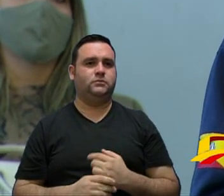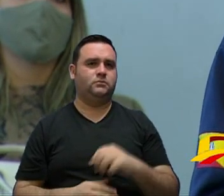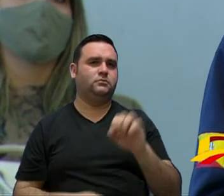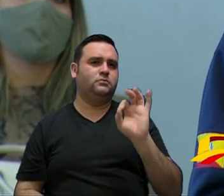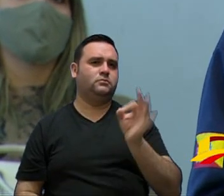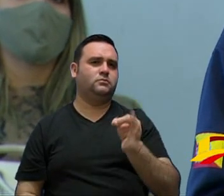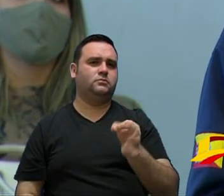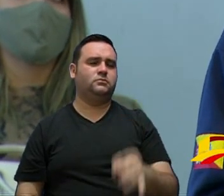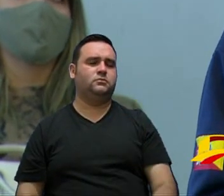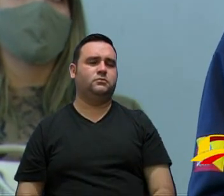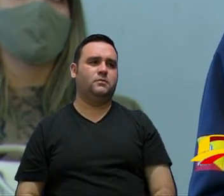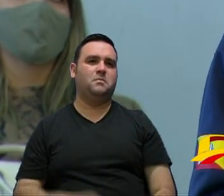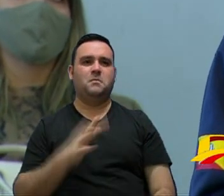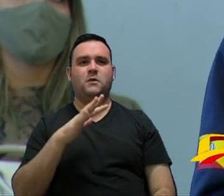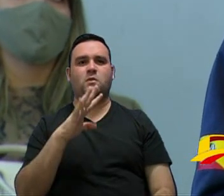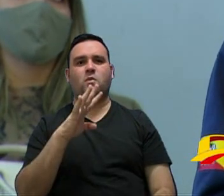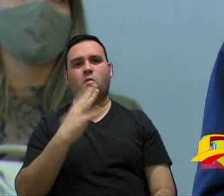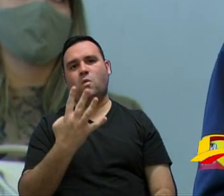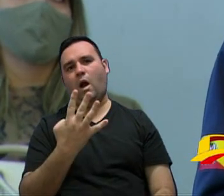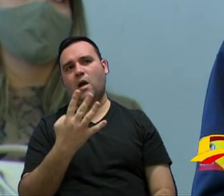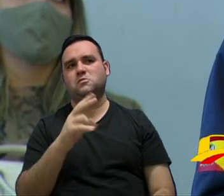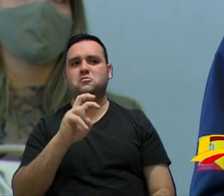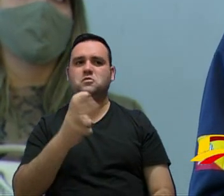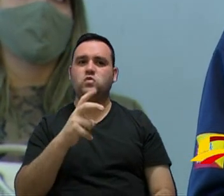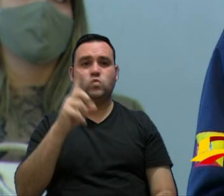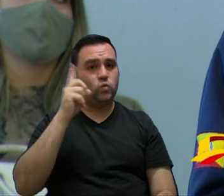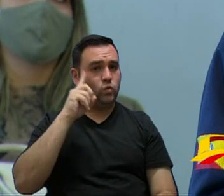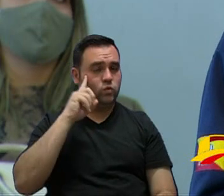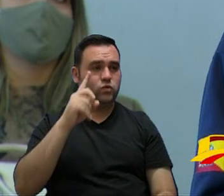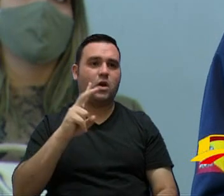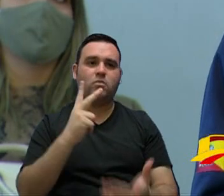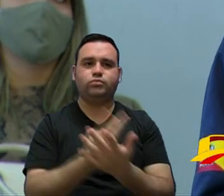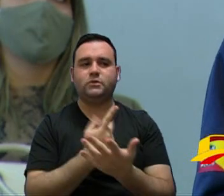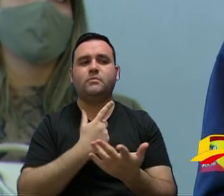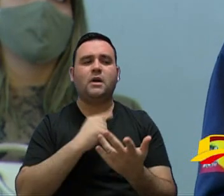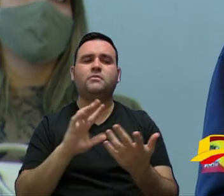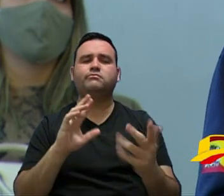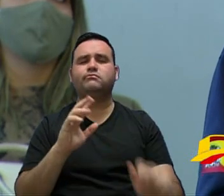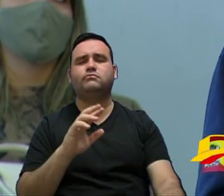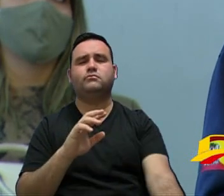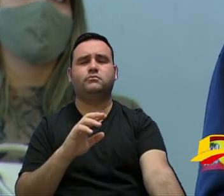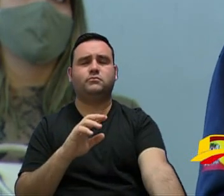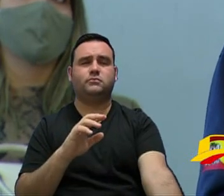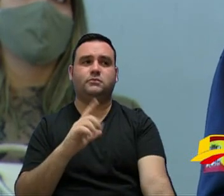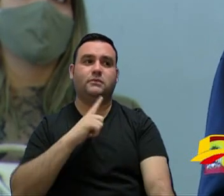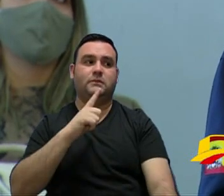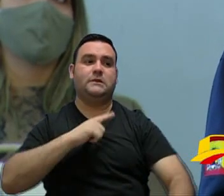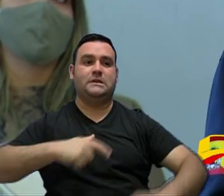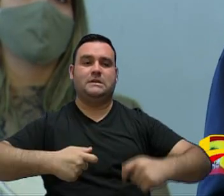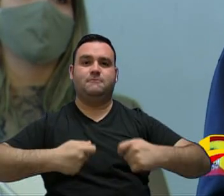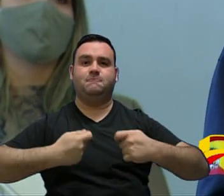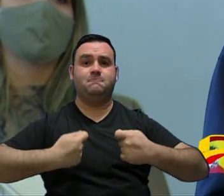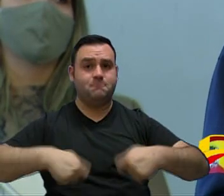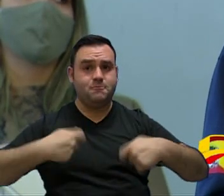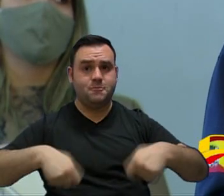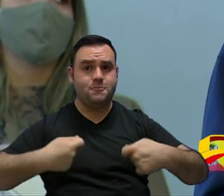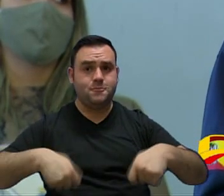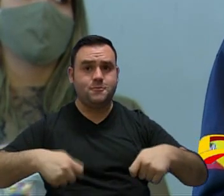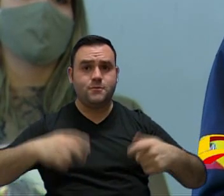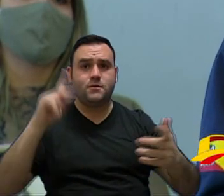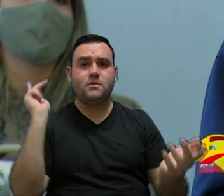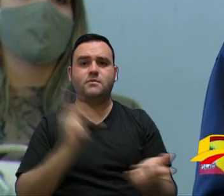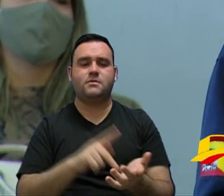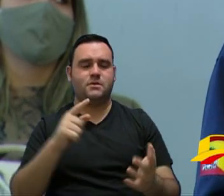é sim quatro cinco ocorrências por dia mas só uma ocorrência assim que é uma necessidade